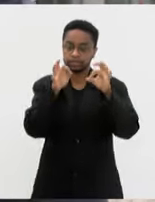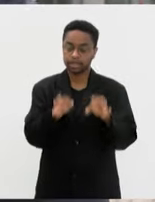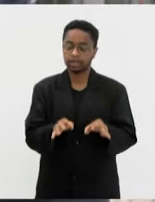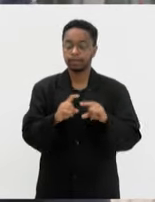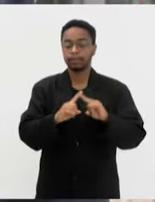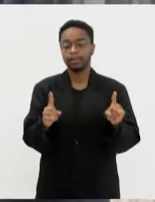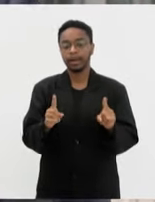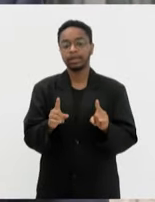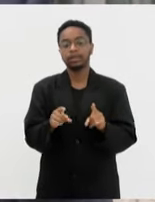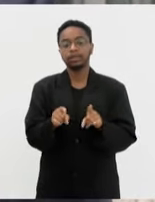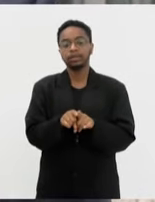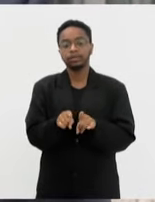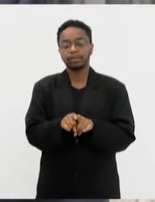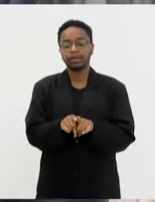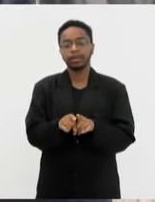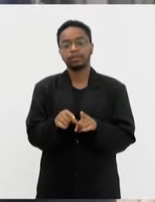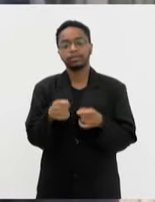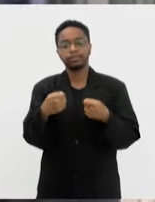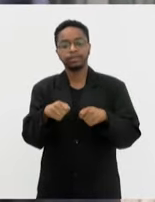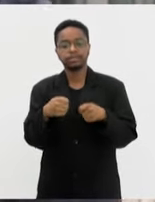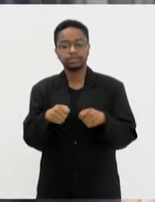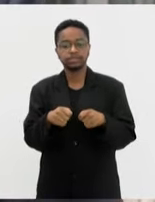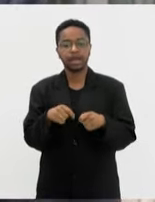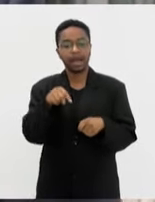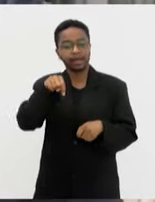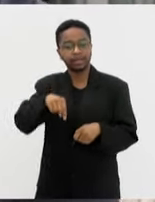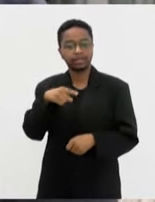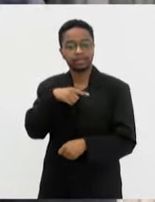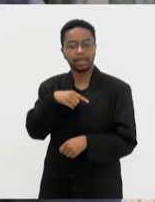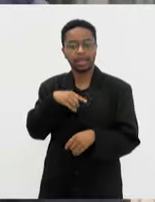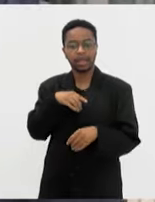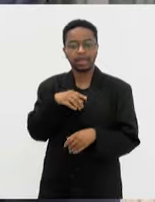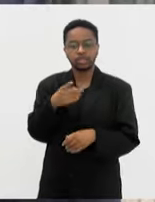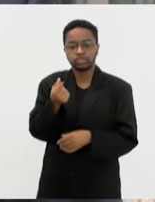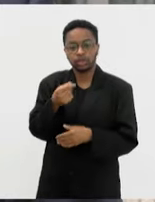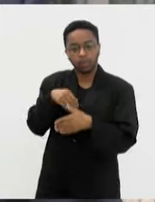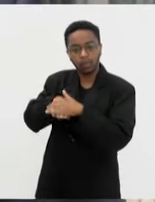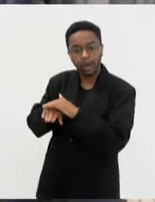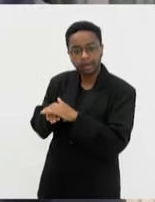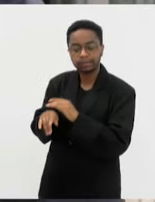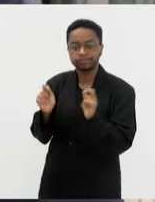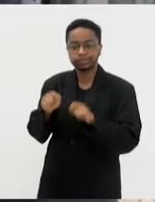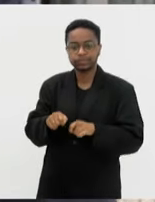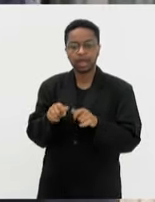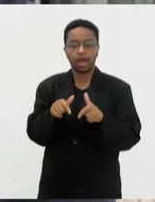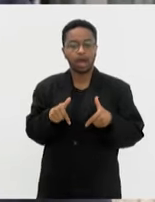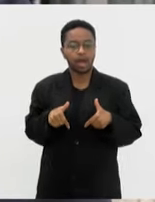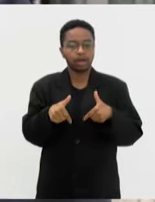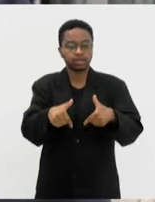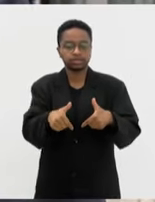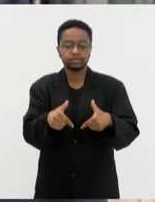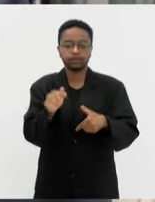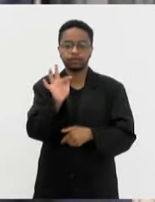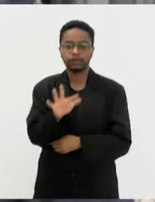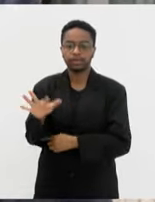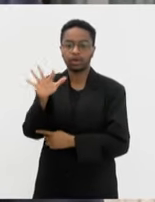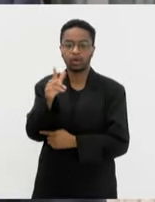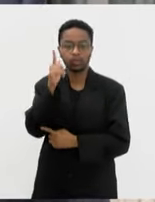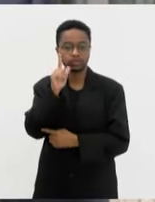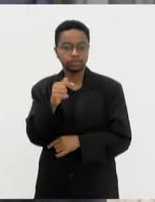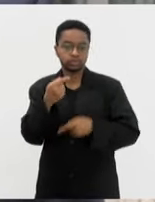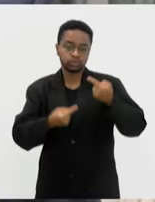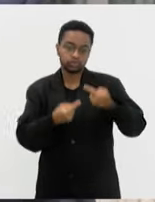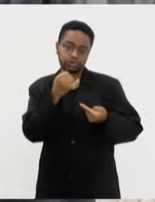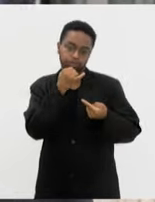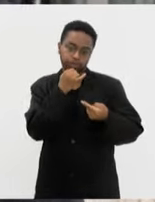sobretudo, servir o Parlamento Fluminense de caixa de ressonância para que as autoridades federais possam também fazer uma discussão, por exemplo,